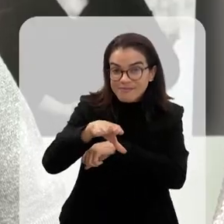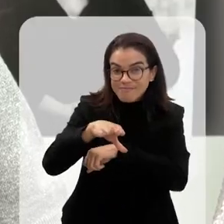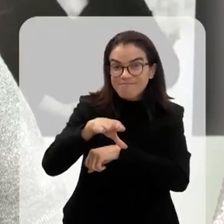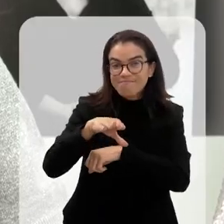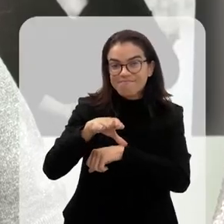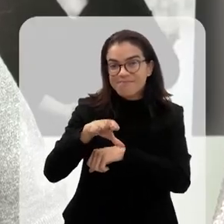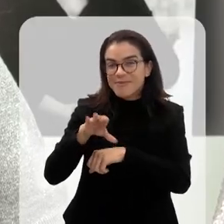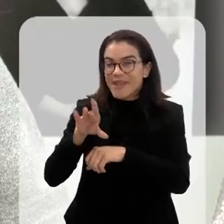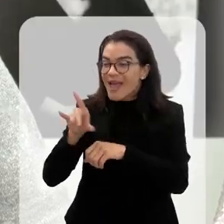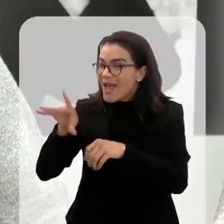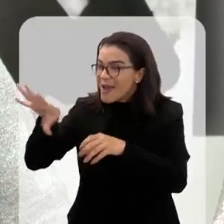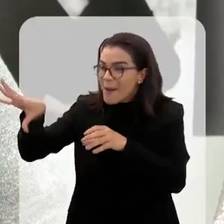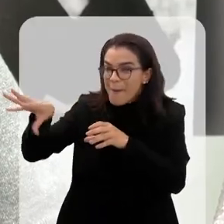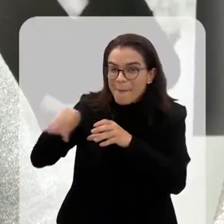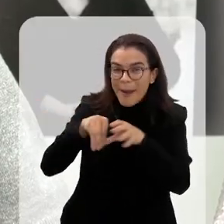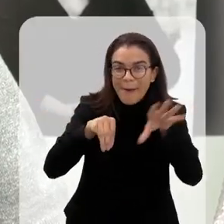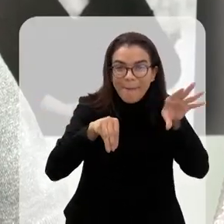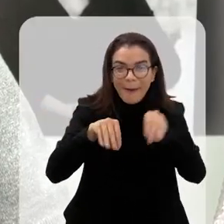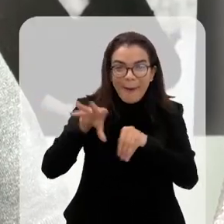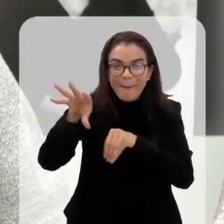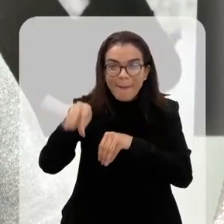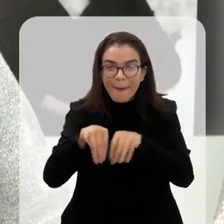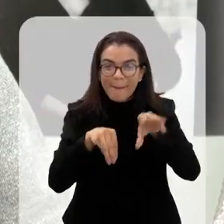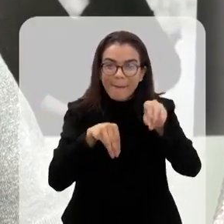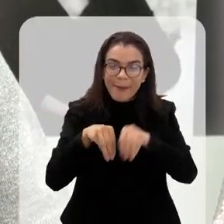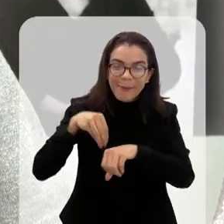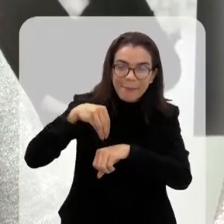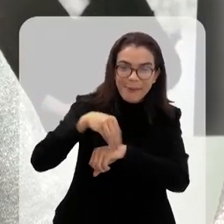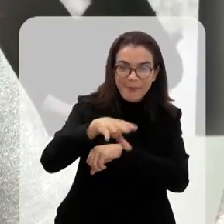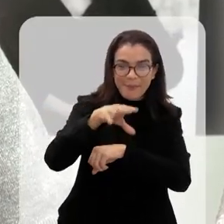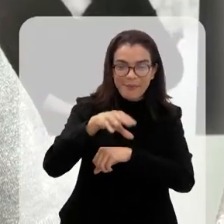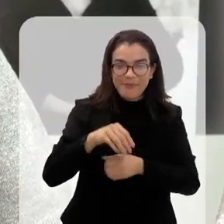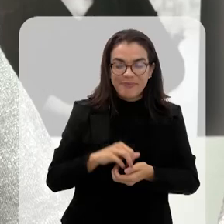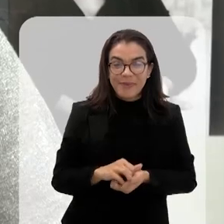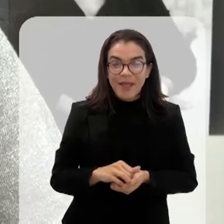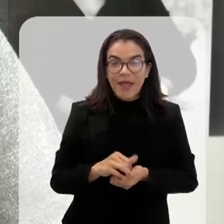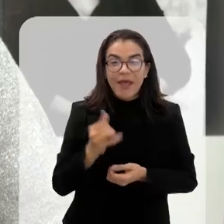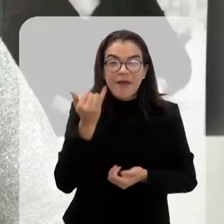A mensagem é um pouquinho de cada uma de vocês, o que vocês falaram, né?